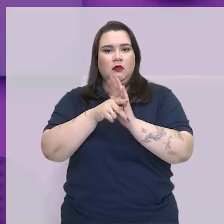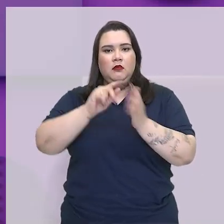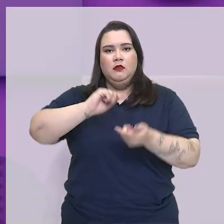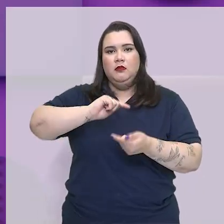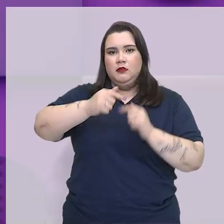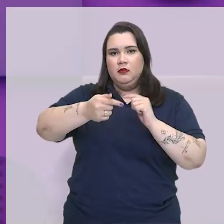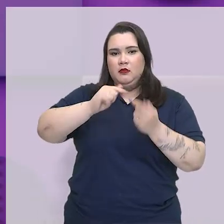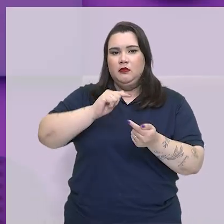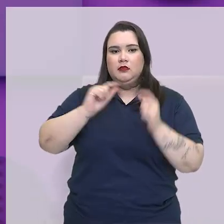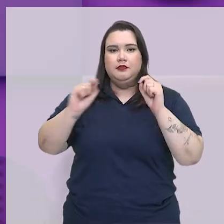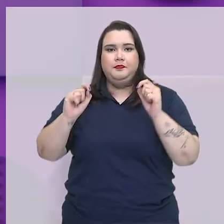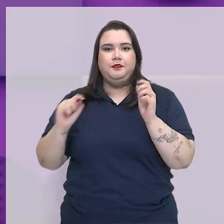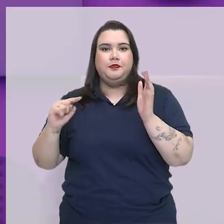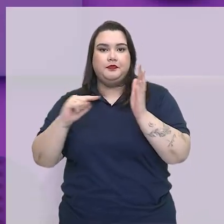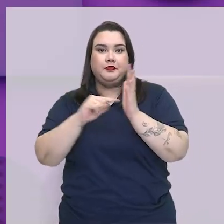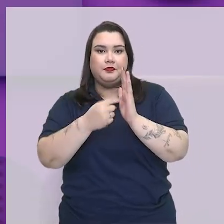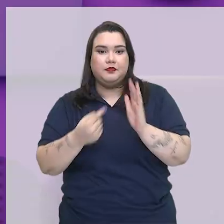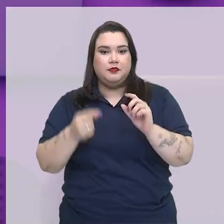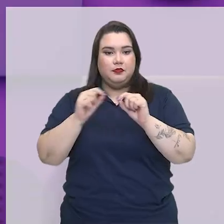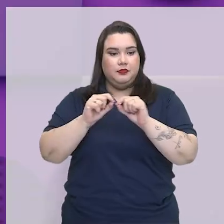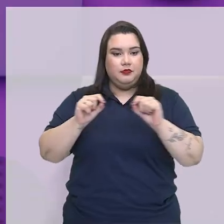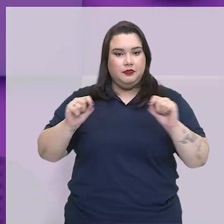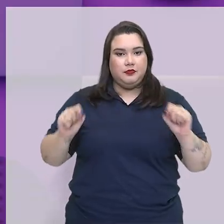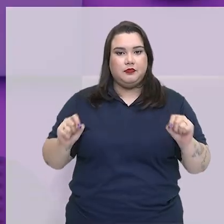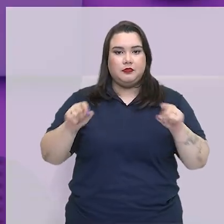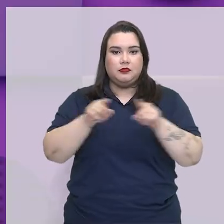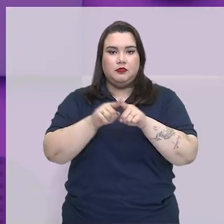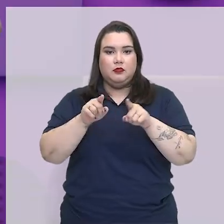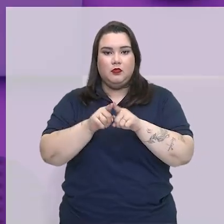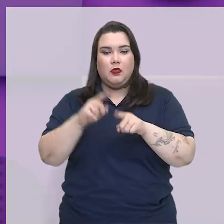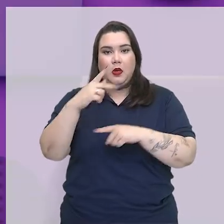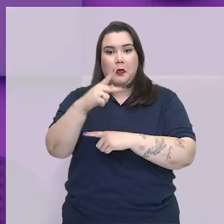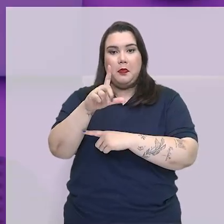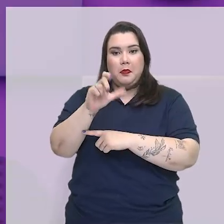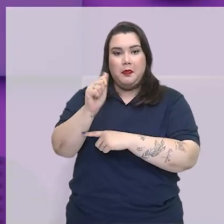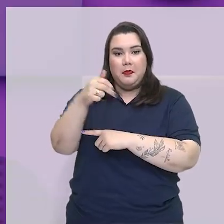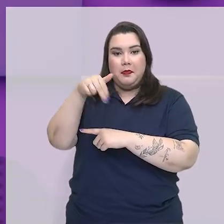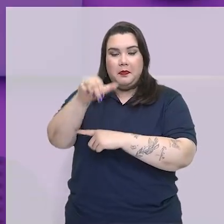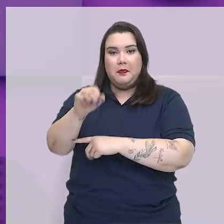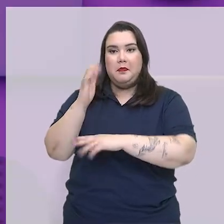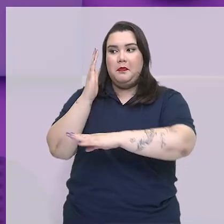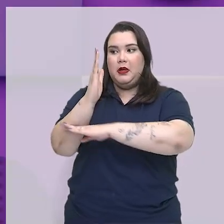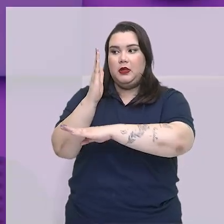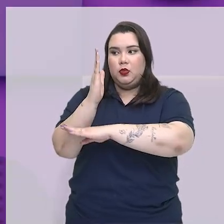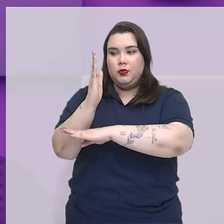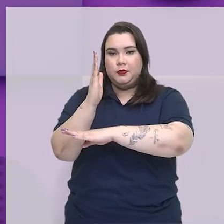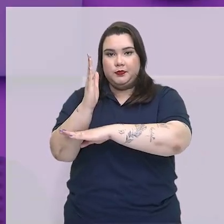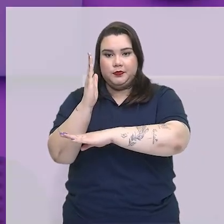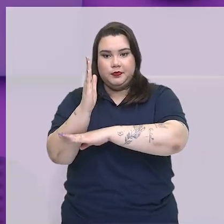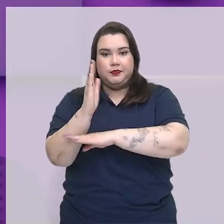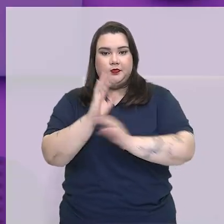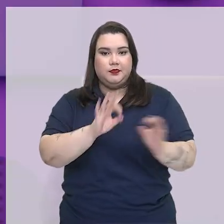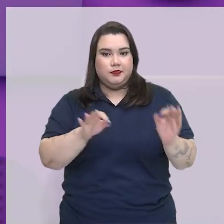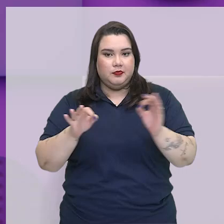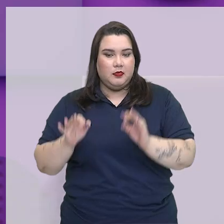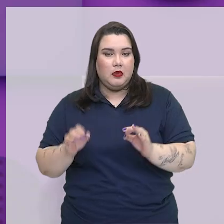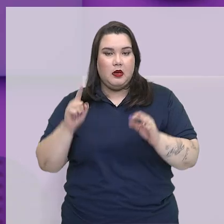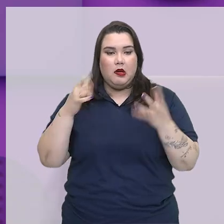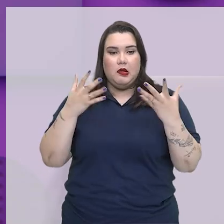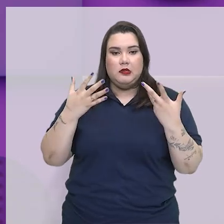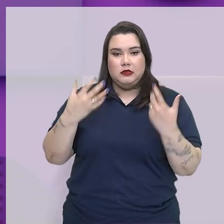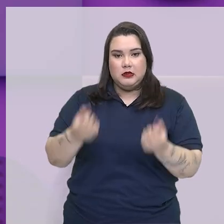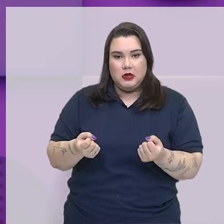que é ponto, a reta e o plano, que são exatamente noções, aceitas,